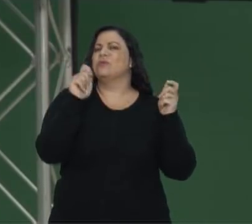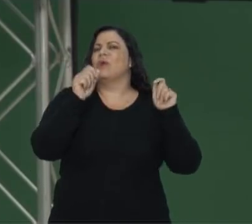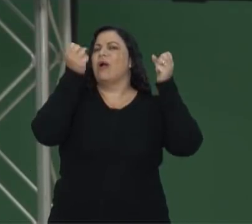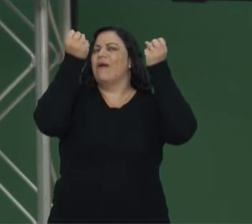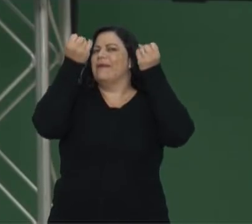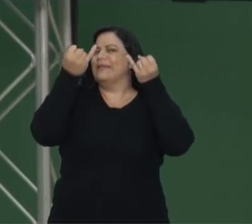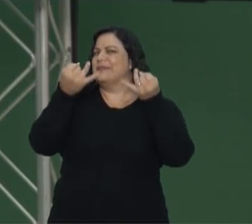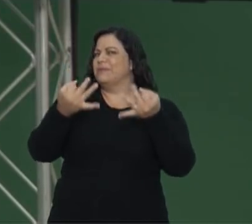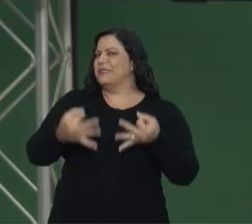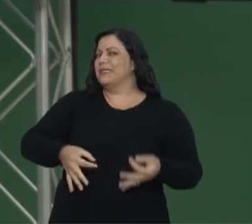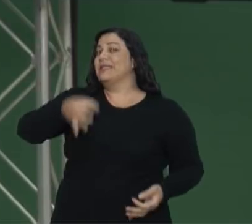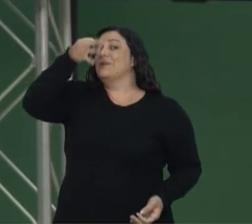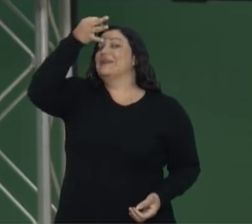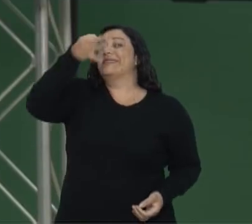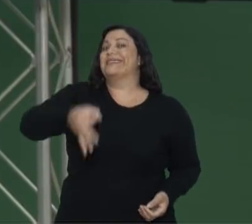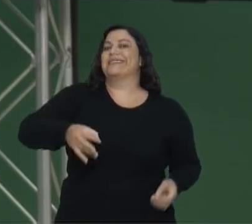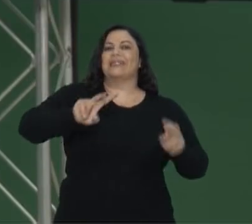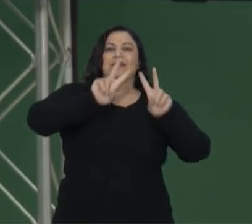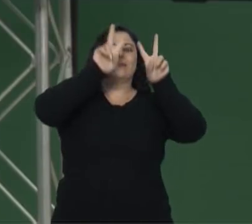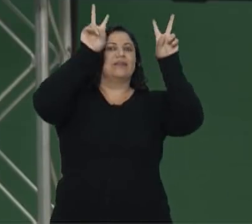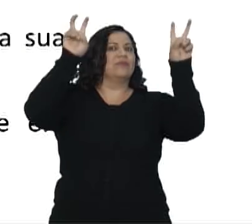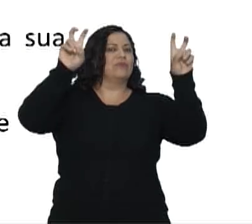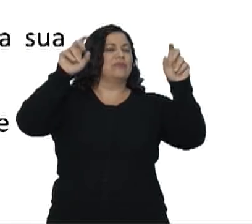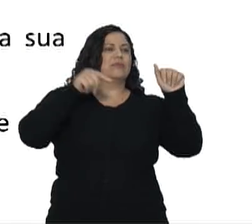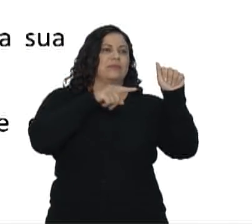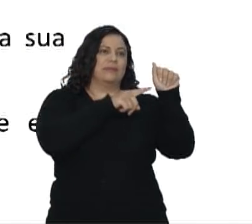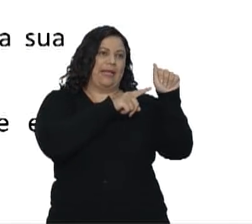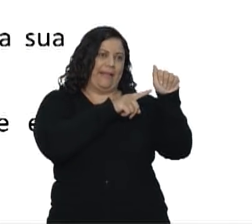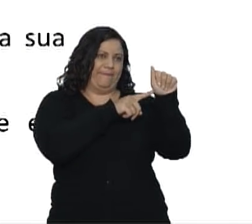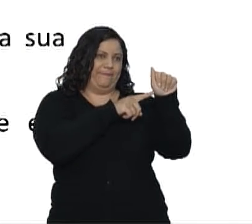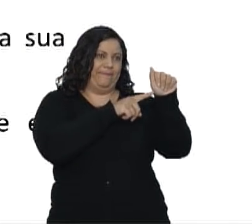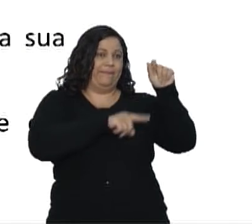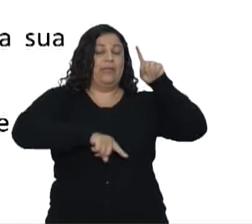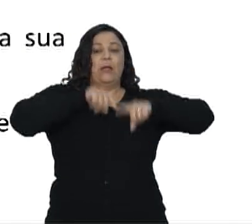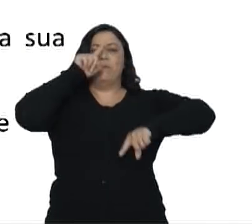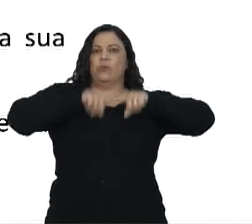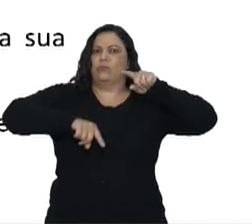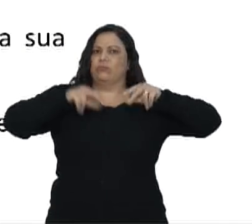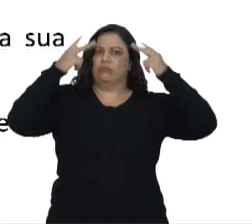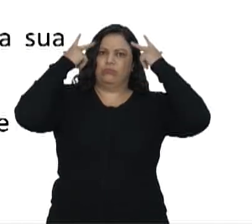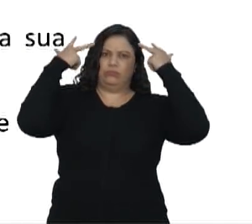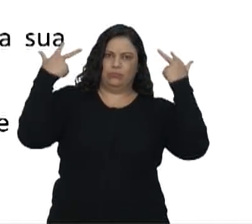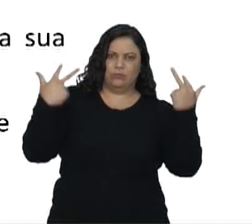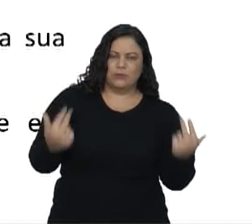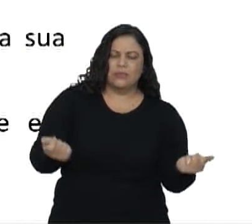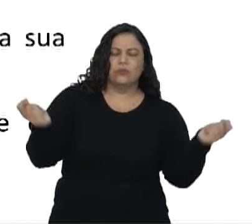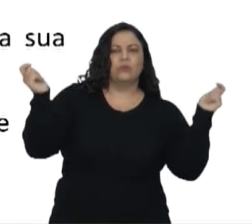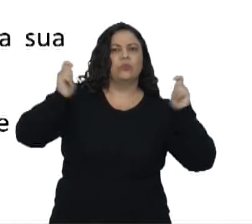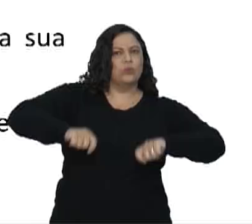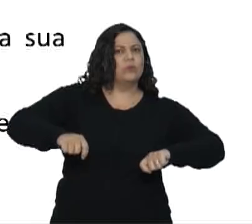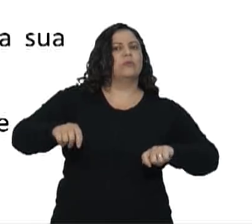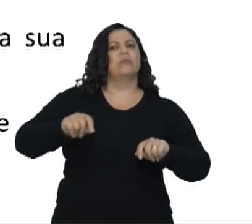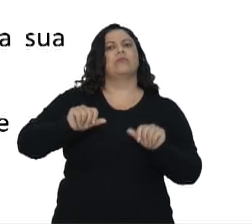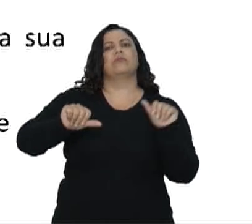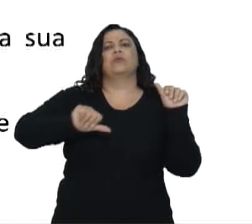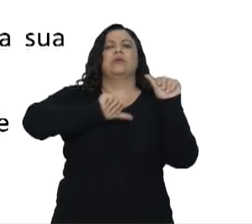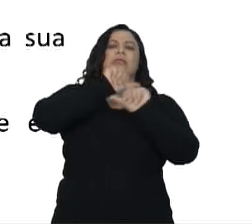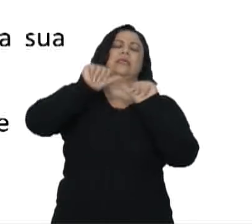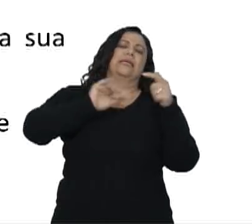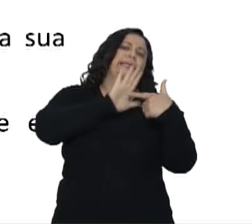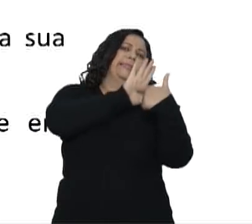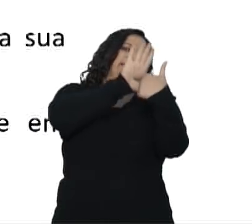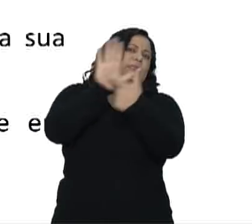explicação correta do termo? Será que é a letra A? Produto natural é aquele que não